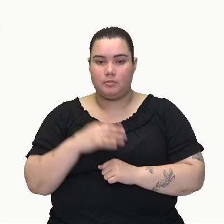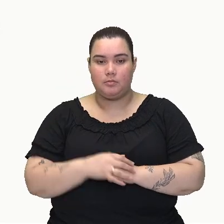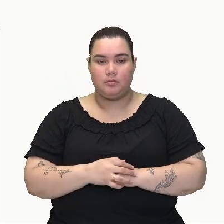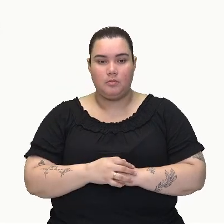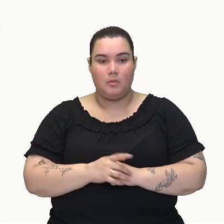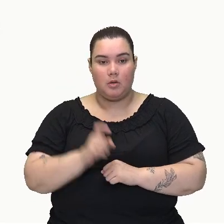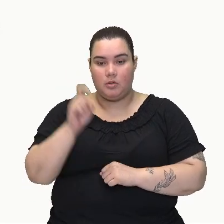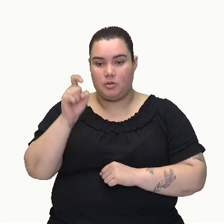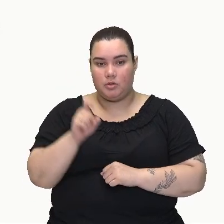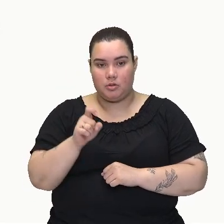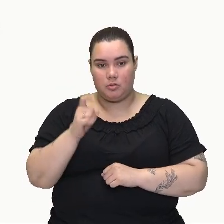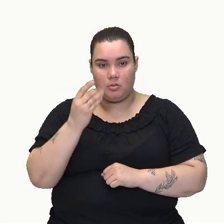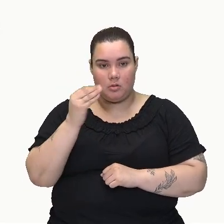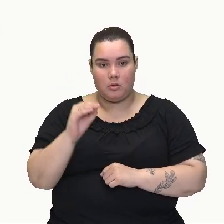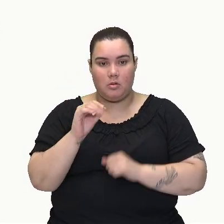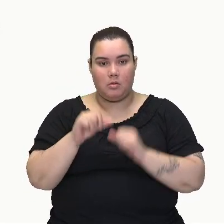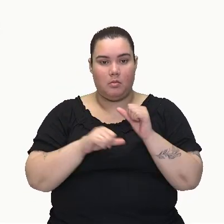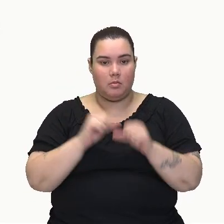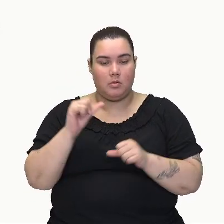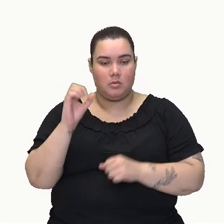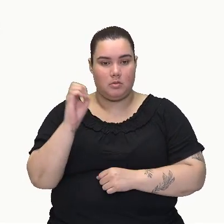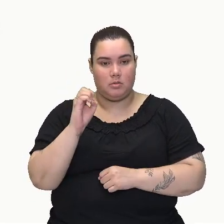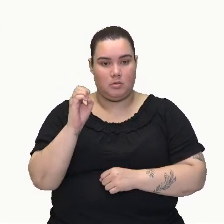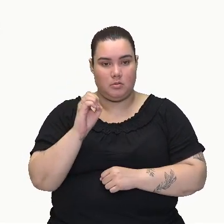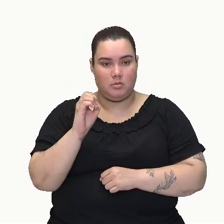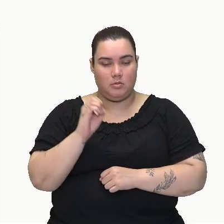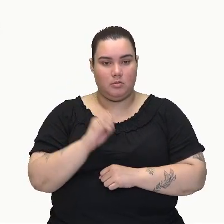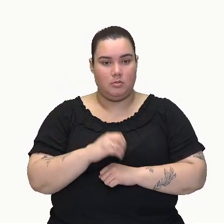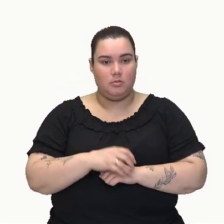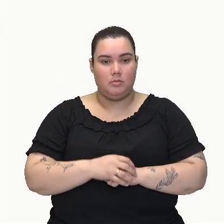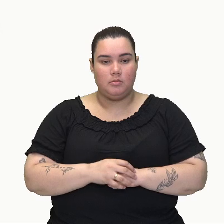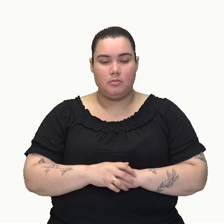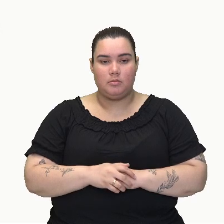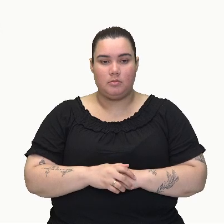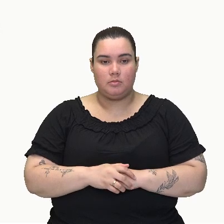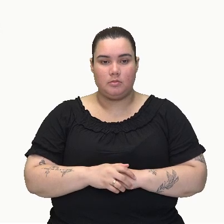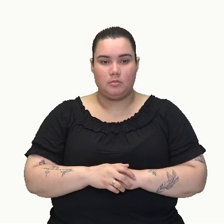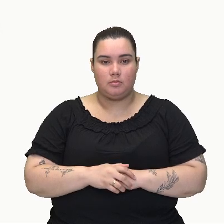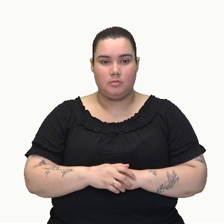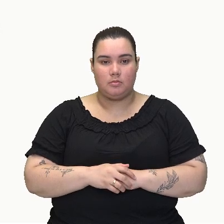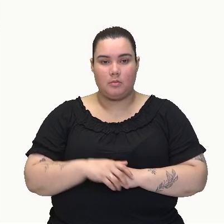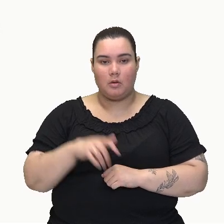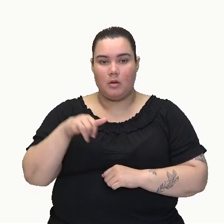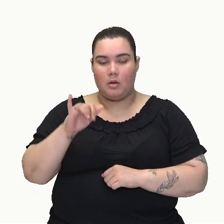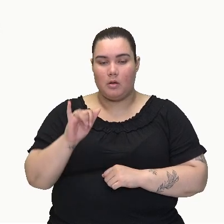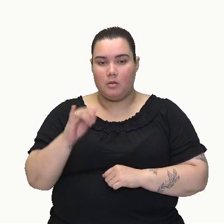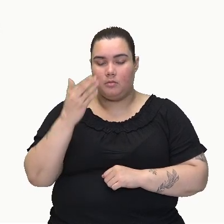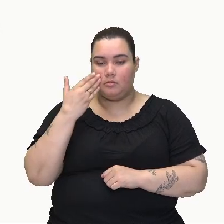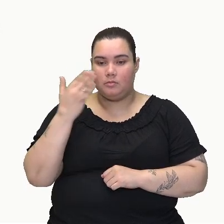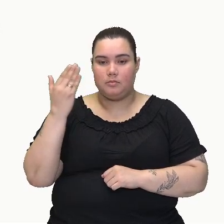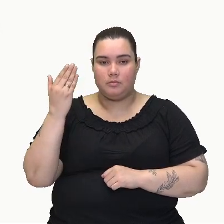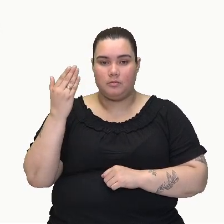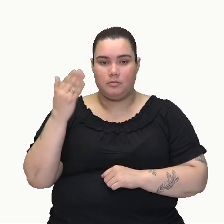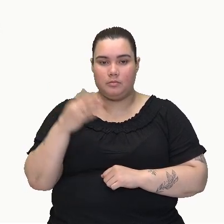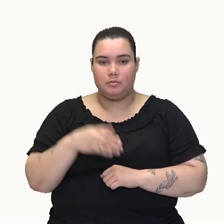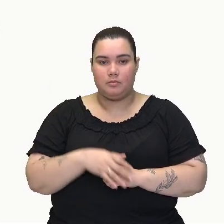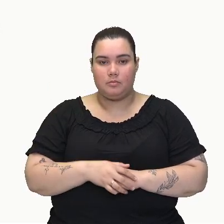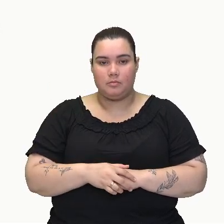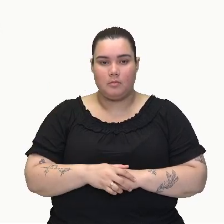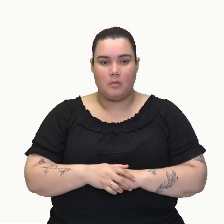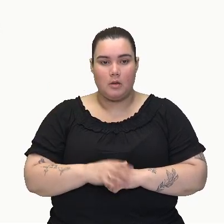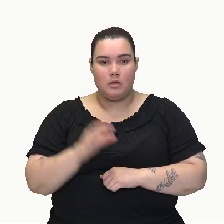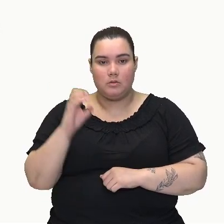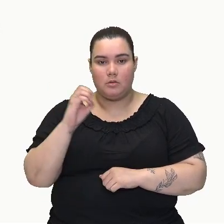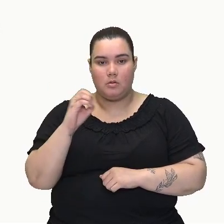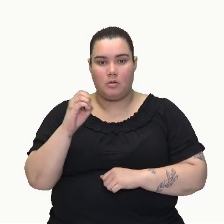tiver x, eu vou substituir 0. Olha como é que vai ficar, ó. Y igual... No lugar de x eu vou